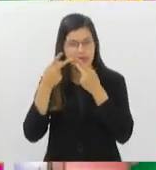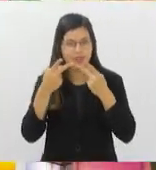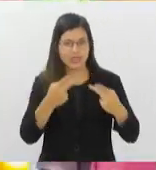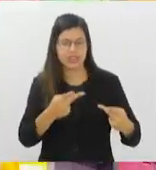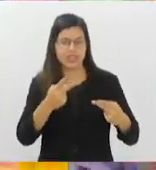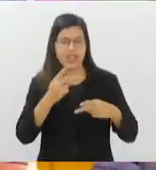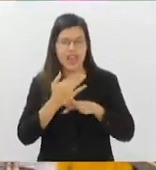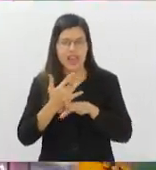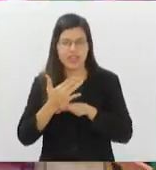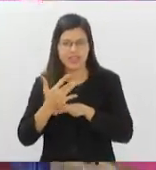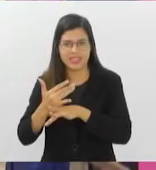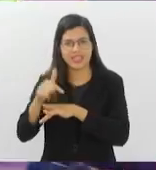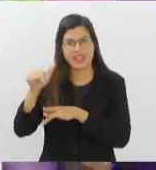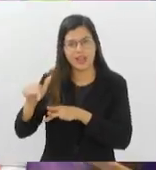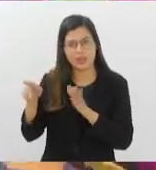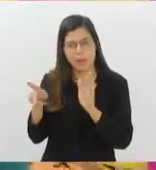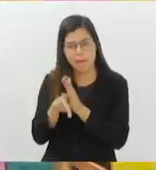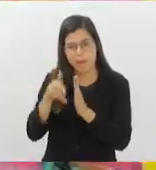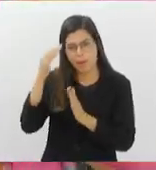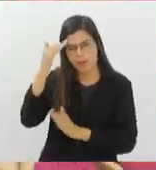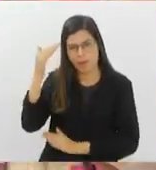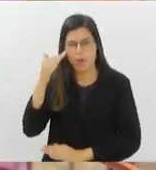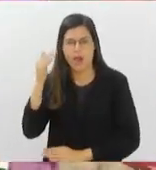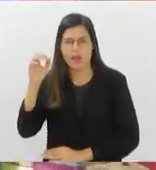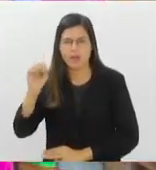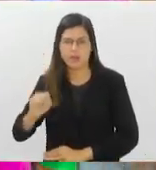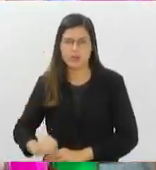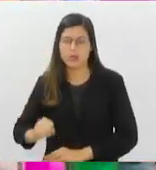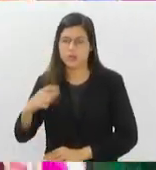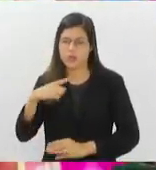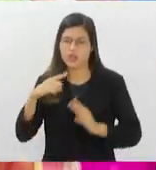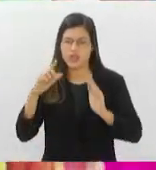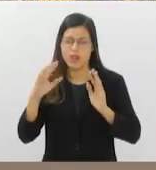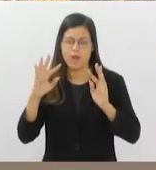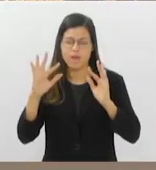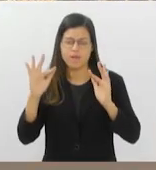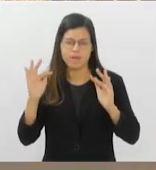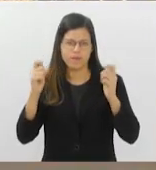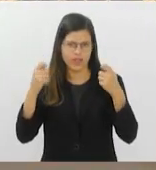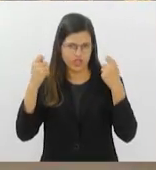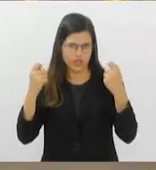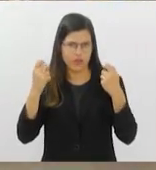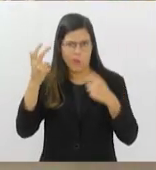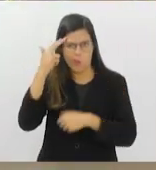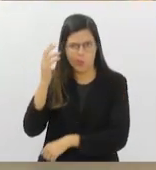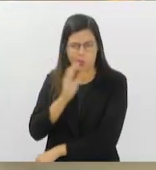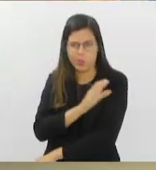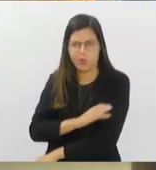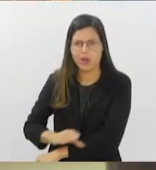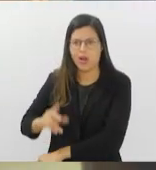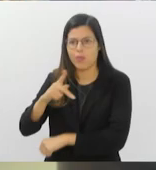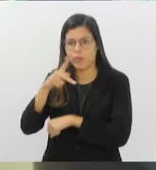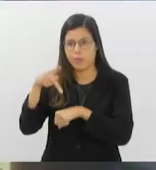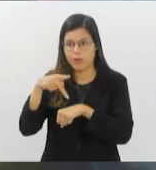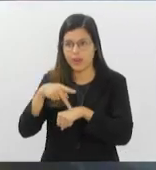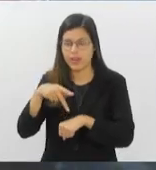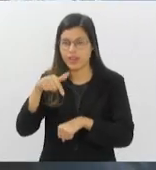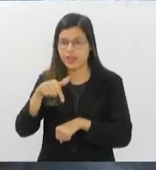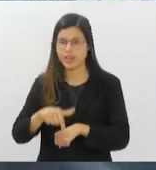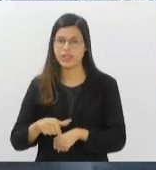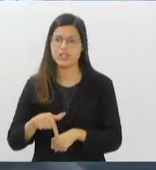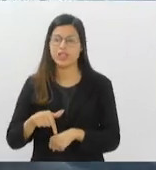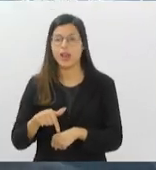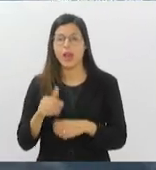que desde 2003 sedia um dos mais tradicionais festivais culturais do país. Com a organização do Centro Cultural Coreano no Brasil,